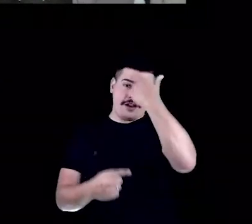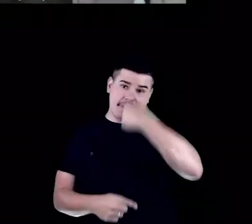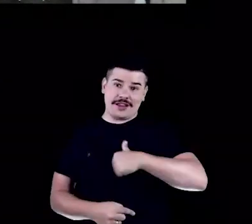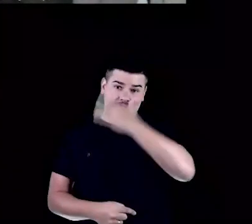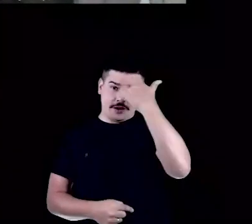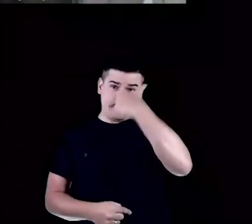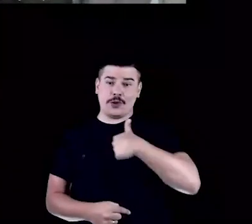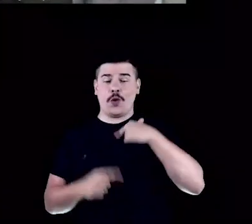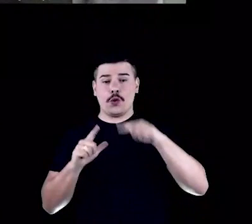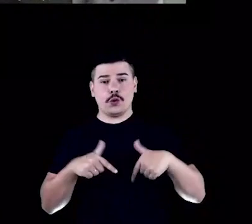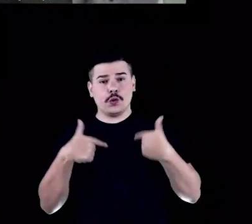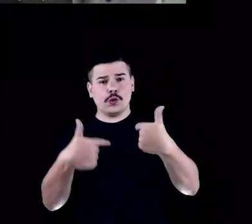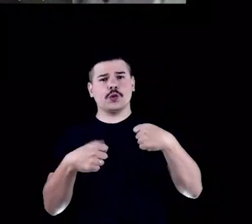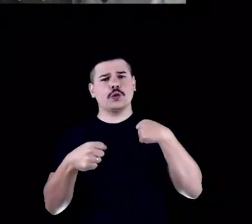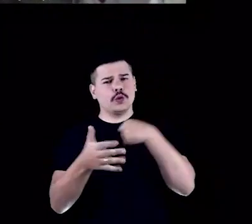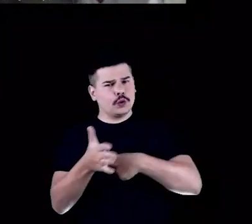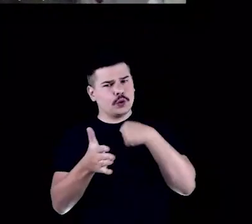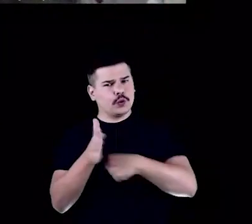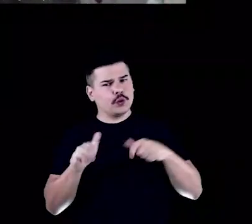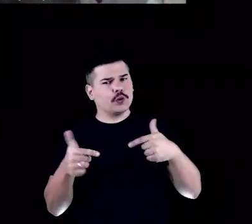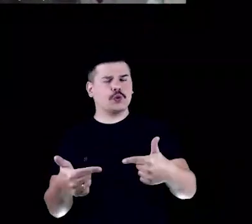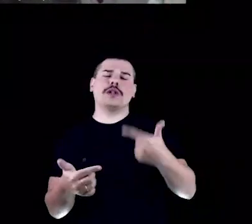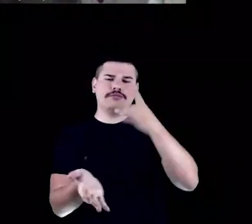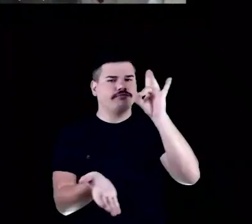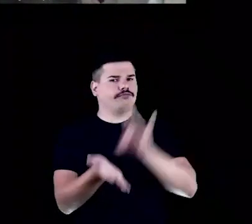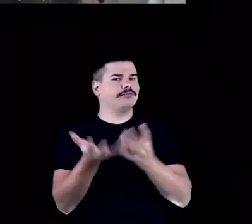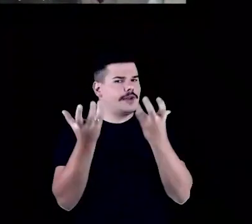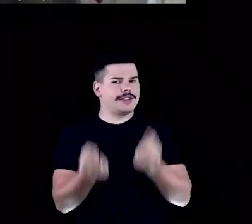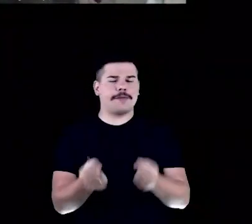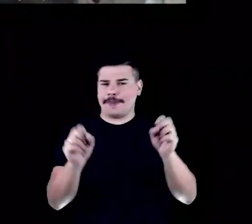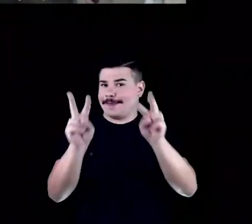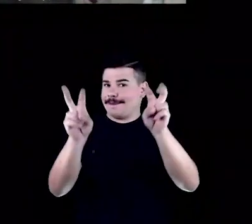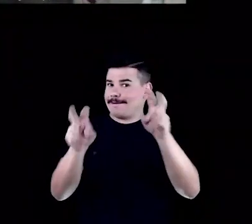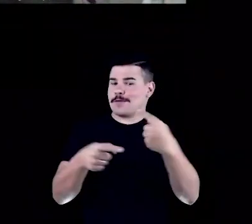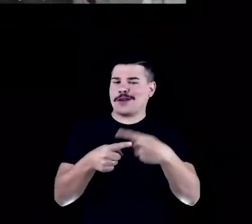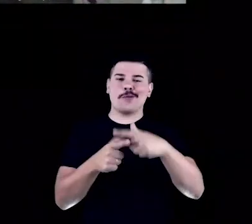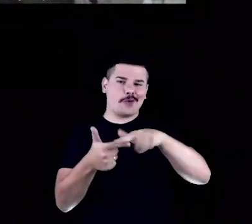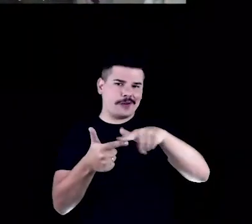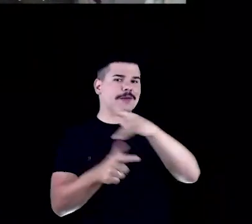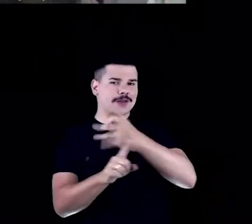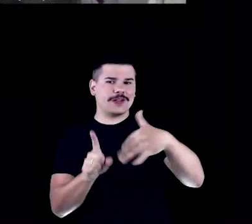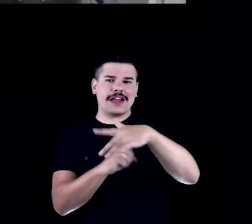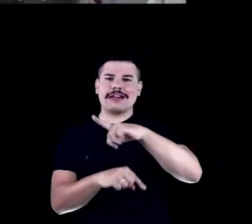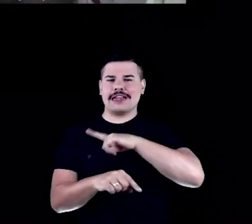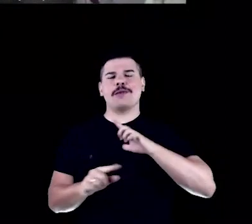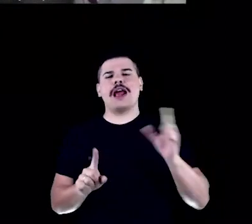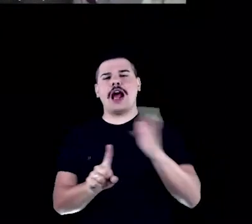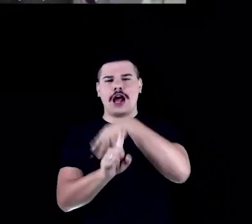orientação pessoal e para uma luta, é válido, temos que ter livros que falem sobre isso, porque é um problema da nossa sociedade,